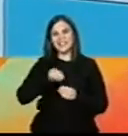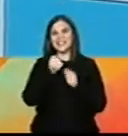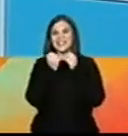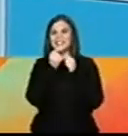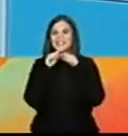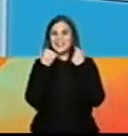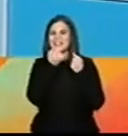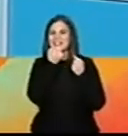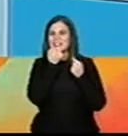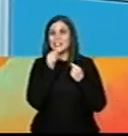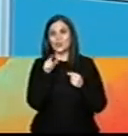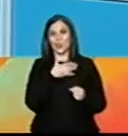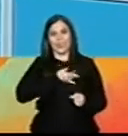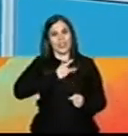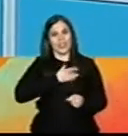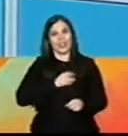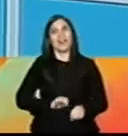Tu gostas, Paulo, tu gostas.